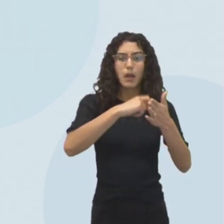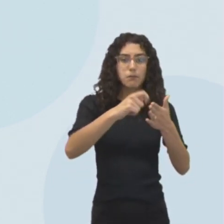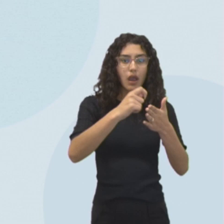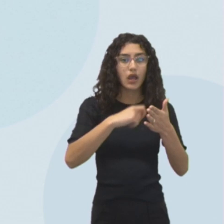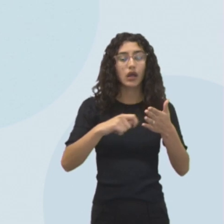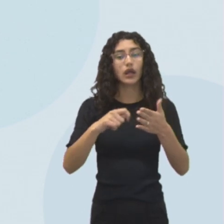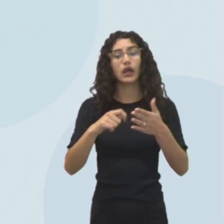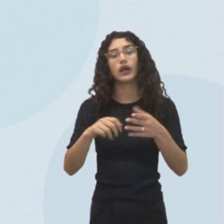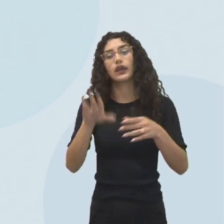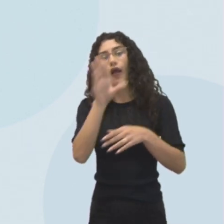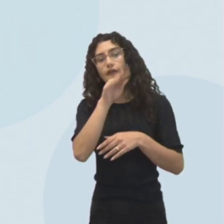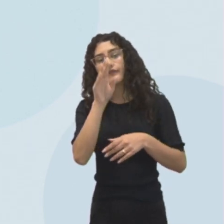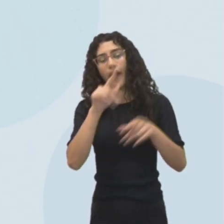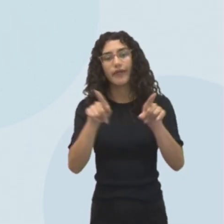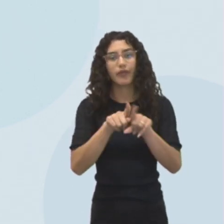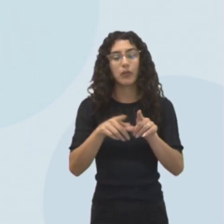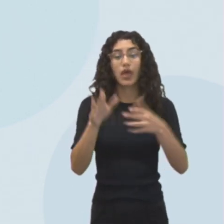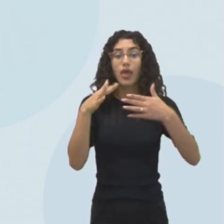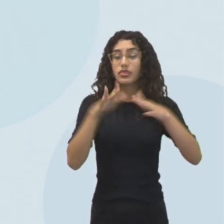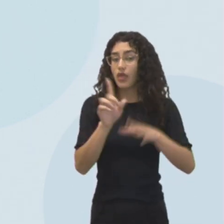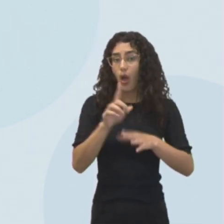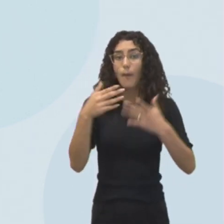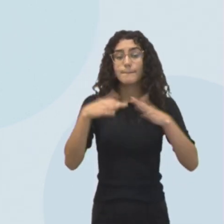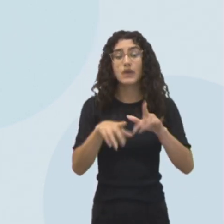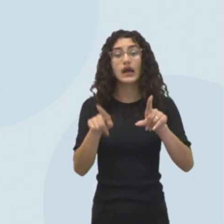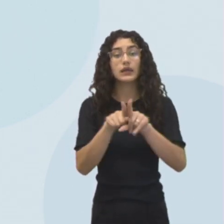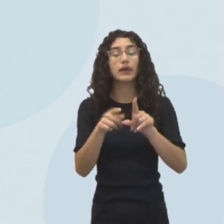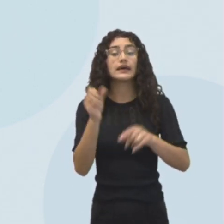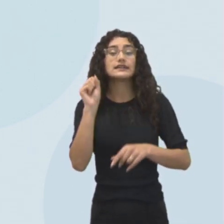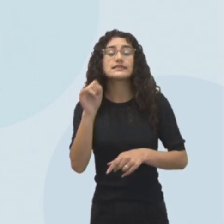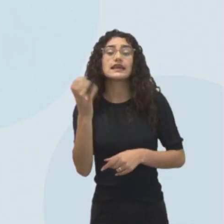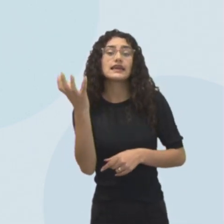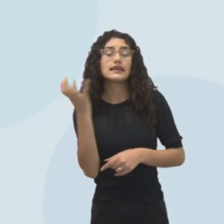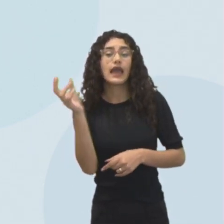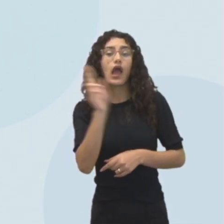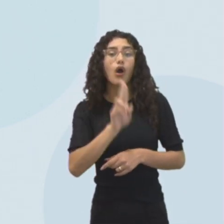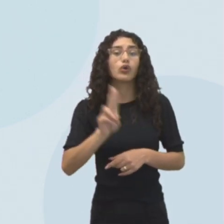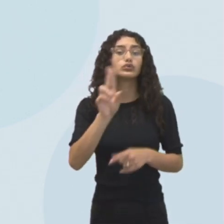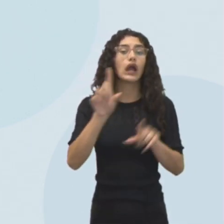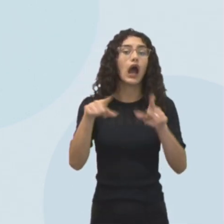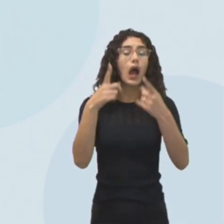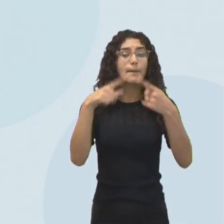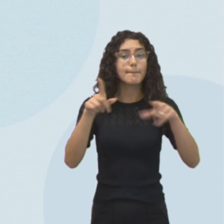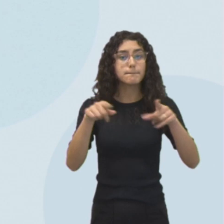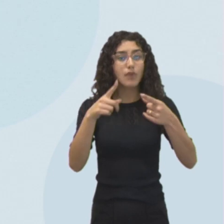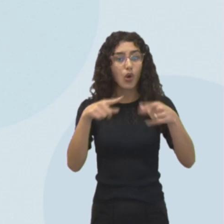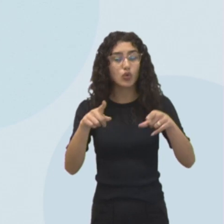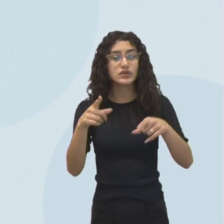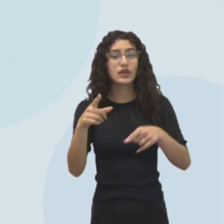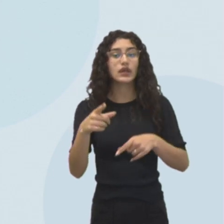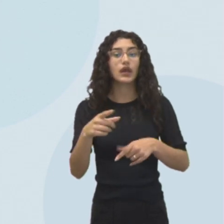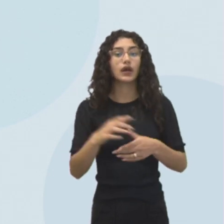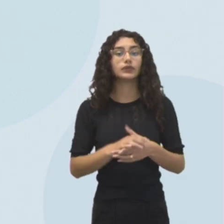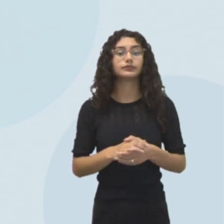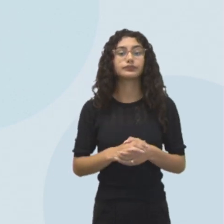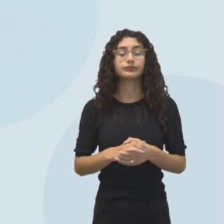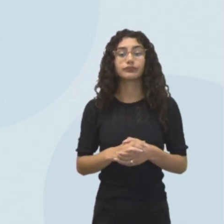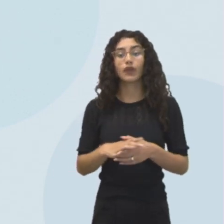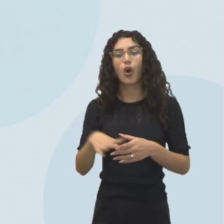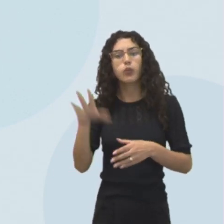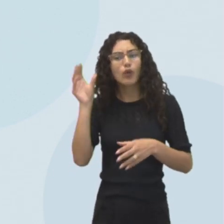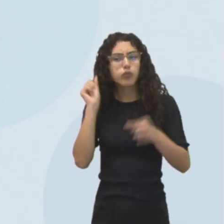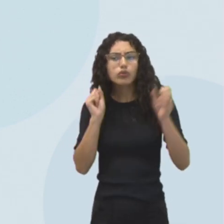só a forma falada, mas também se você deseja usar uma música, um efeito sonoro, um